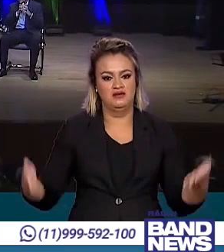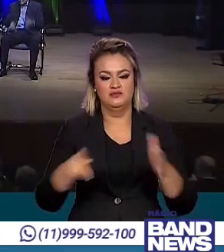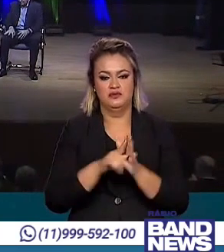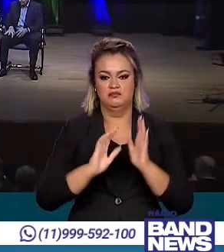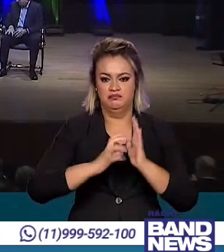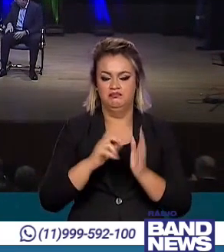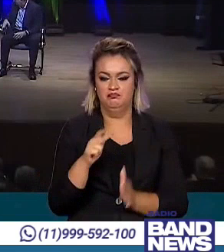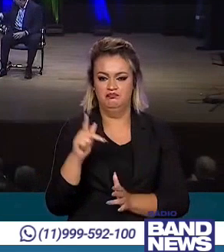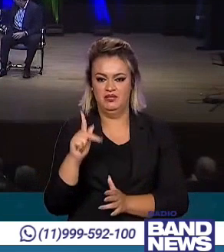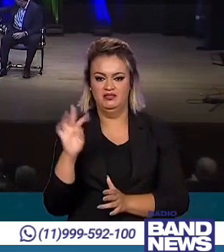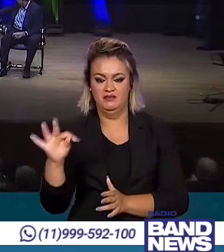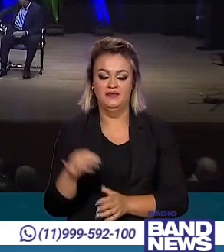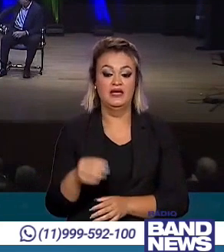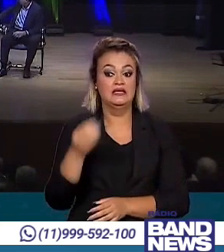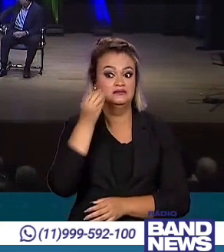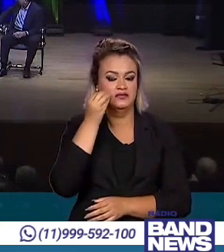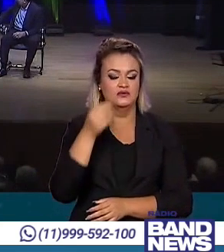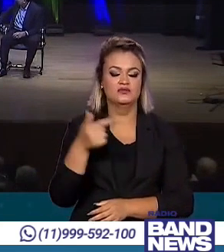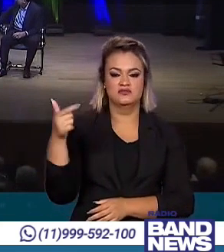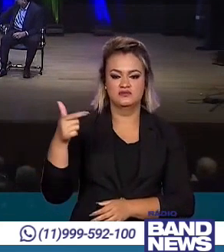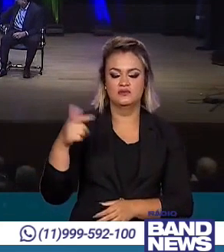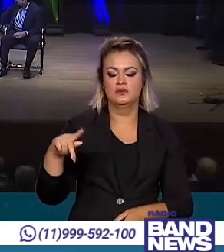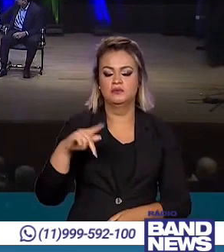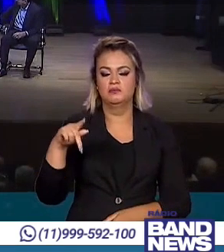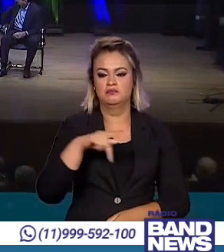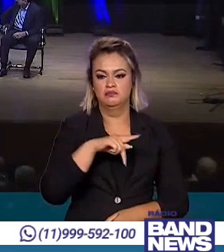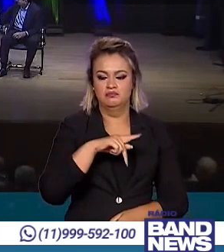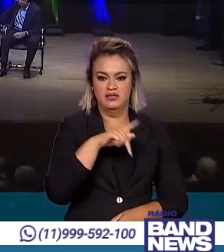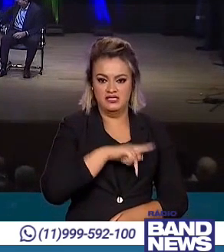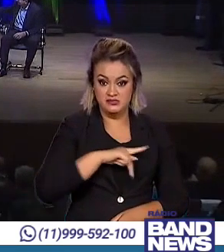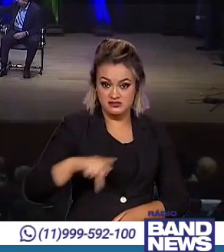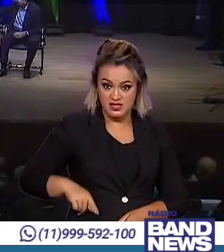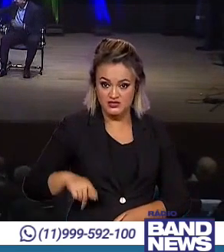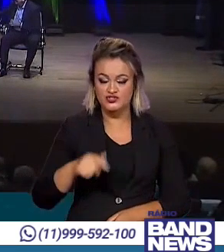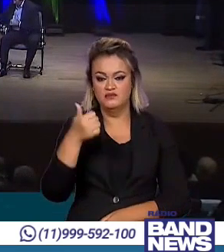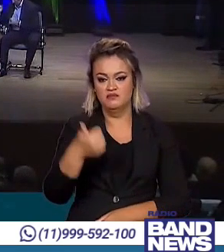de 68 anos, foi ministro da Educação e da Casa Civil no governo Dilma.